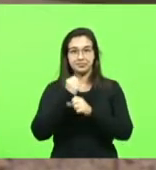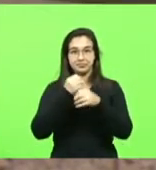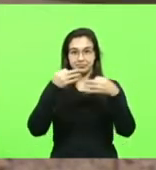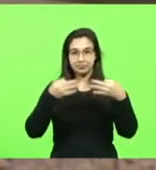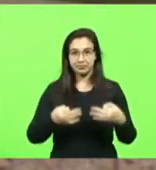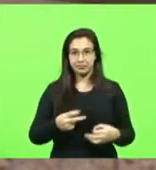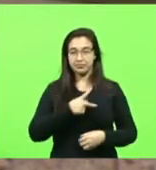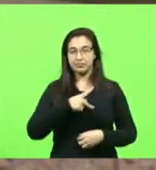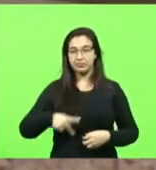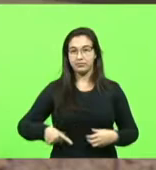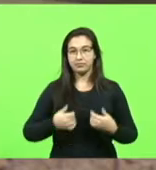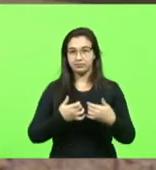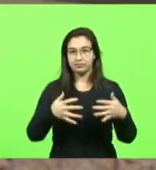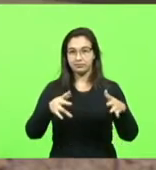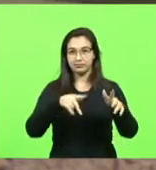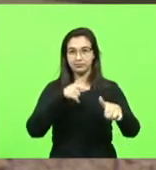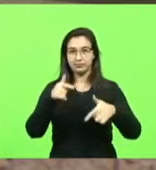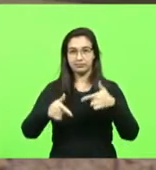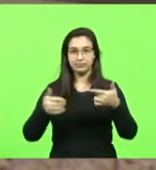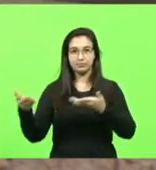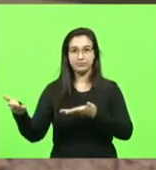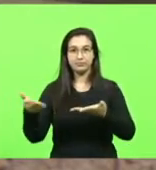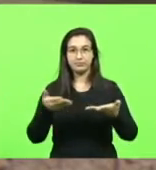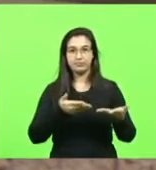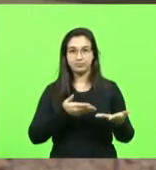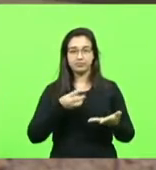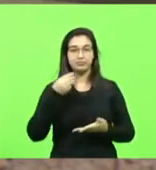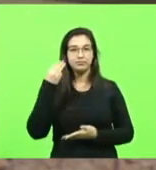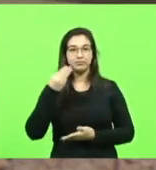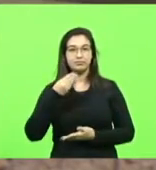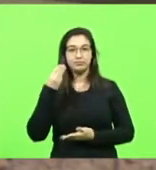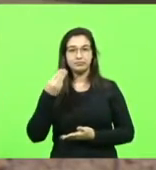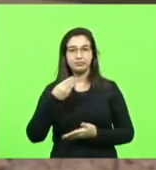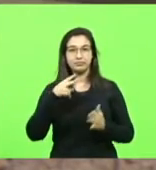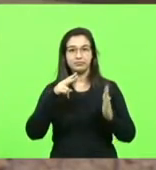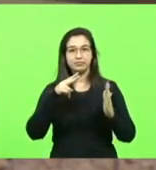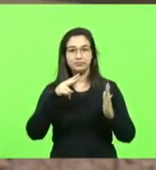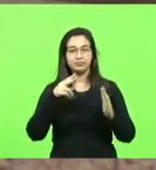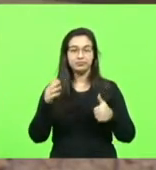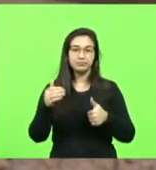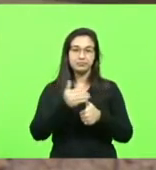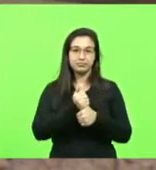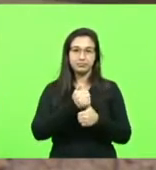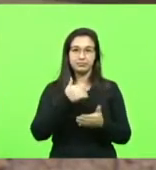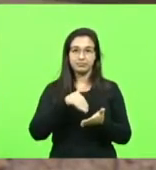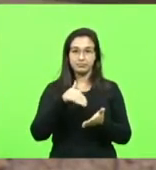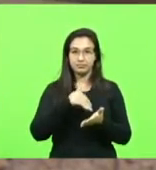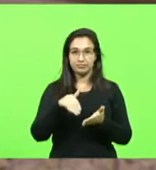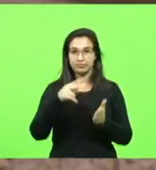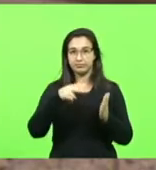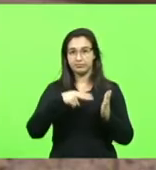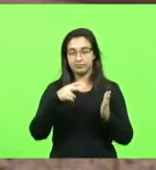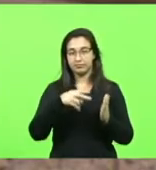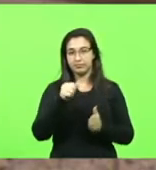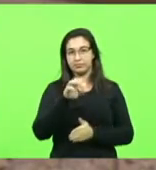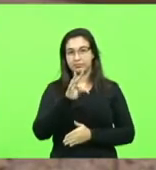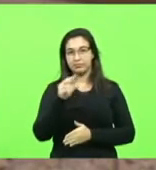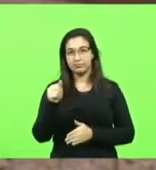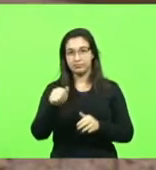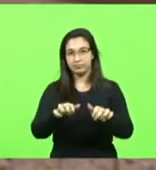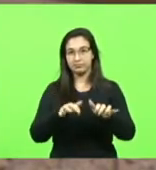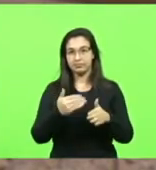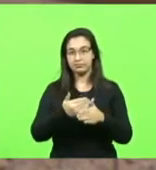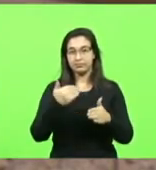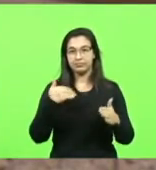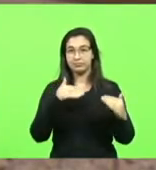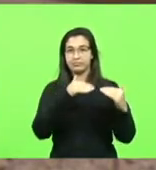declarou abertos os trabalhos e convidou o senhor deputado Márcio Machado para, como secretária adoc, proceder à leitura da ata da sessão anterior, que